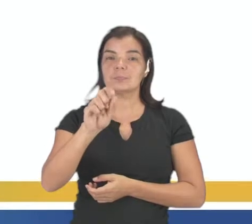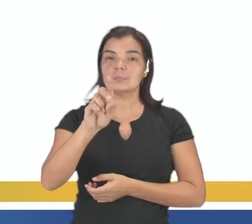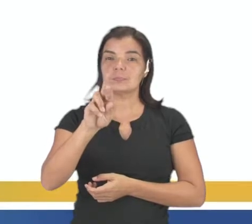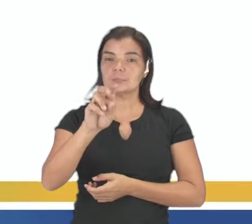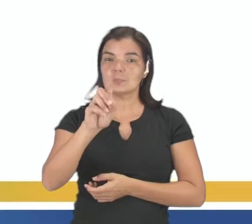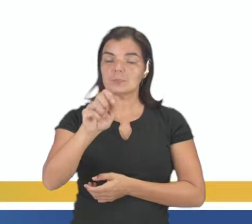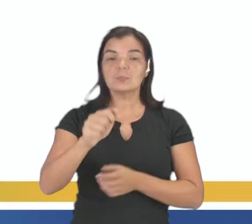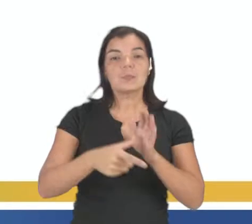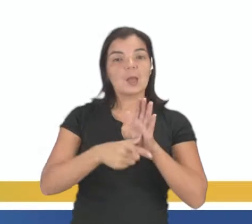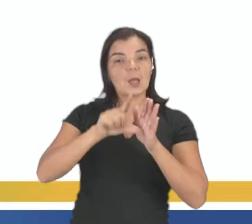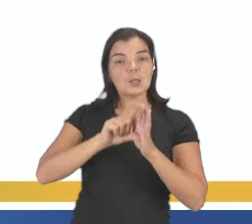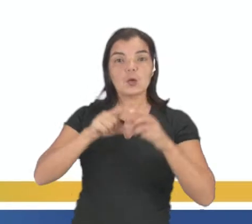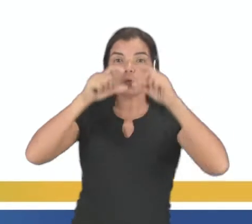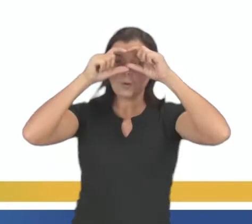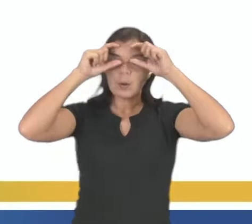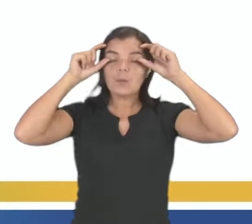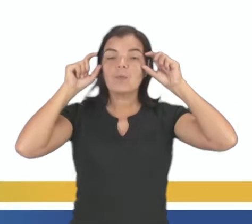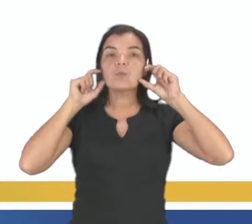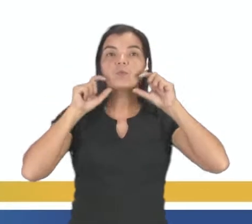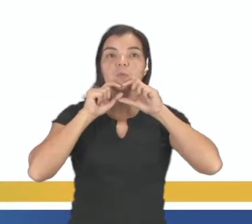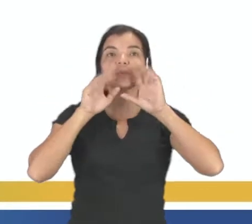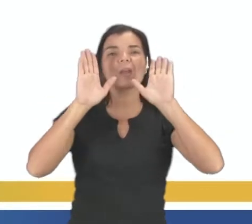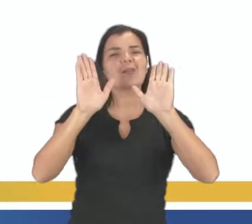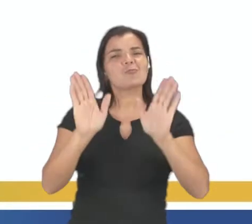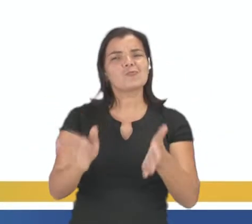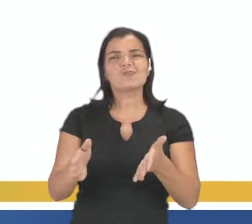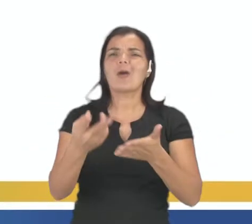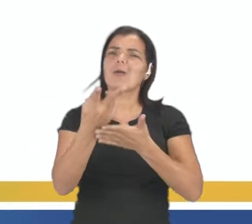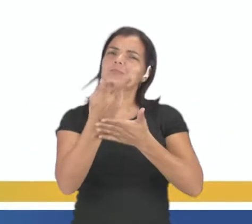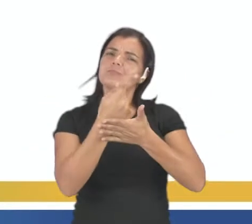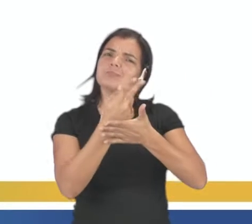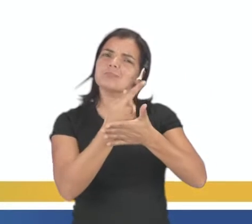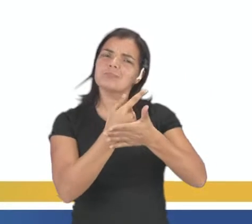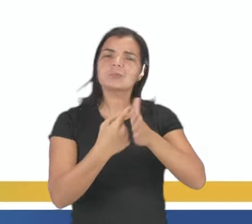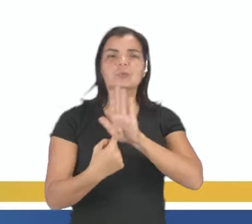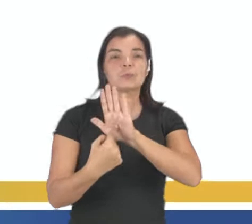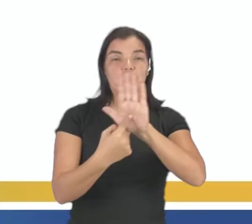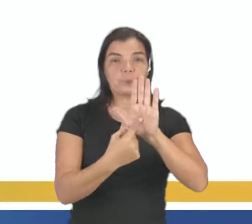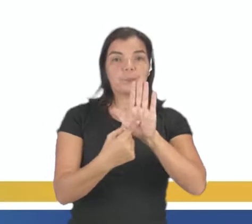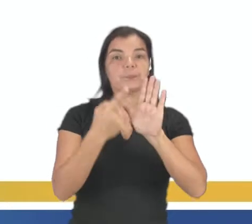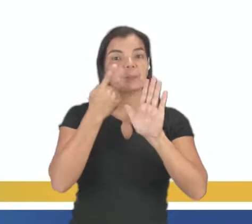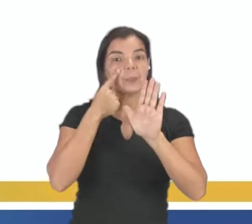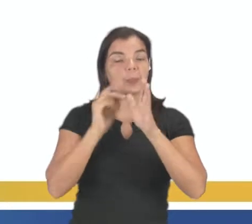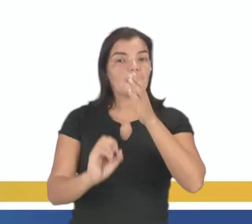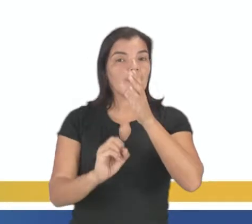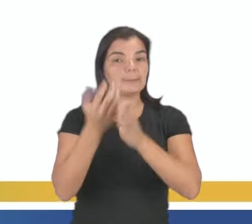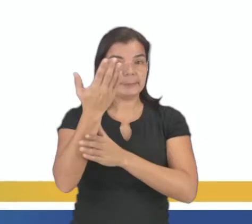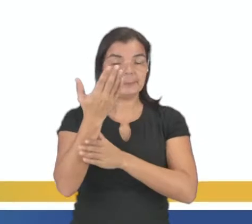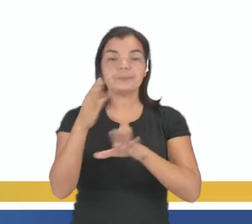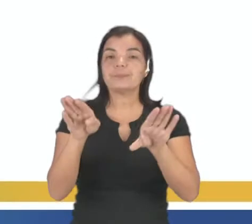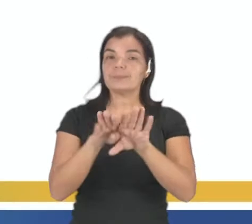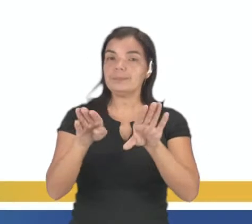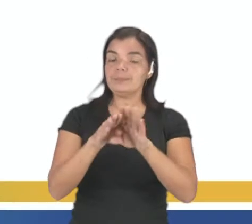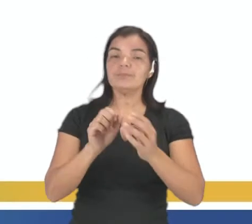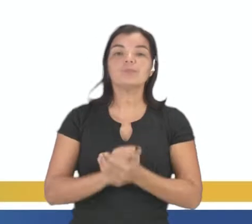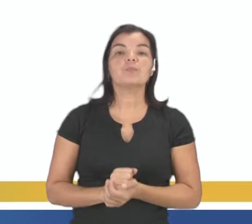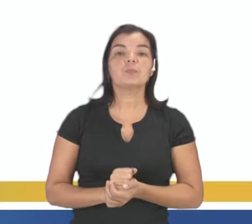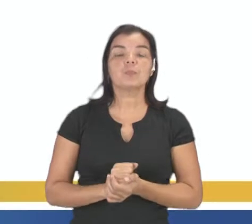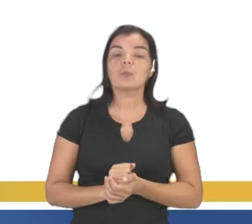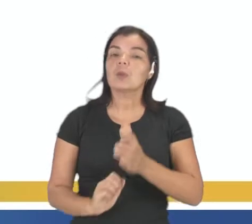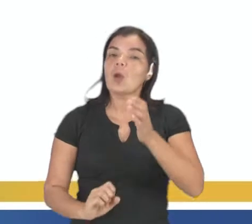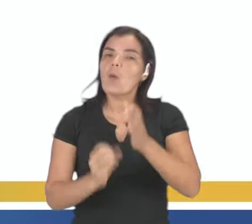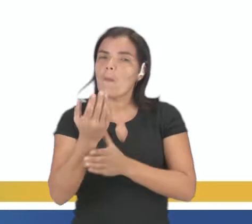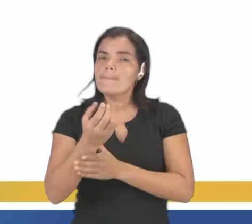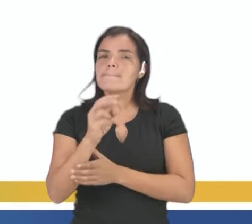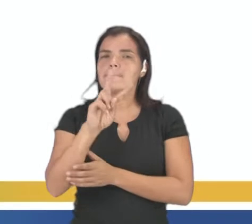Vinci, onde ela já traz essa definição, né? Vejam que há um centro, isso teria uma origem no antropocentrismo, que deu origem ao